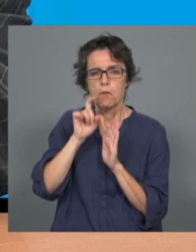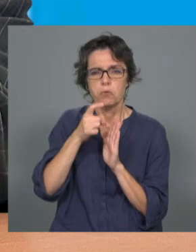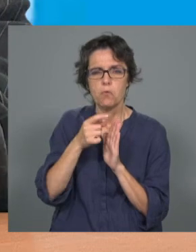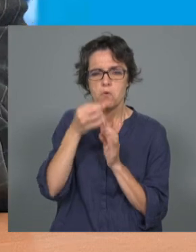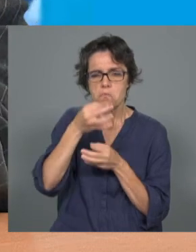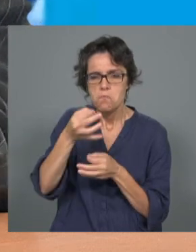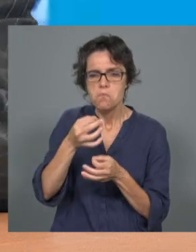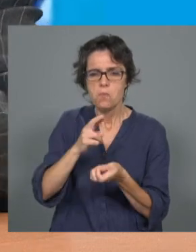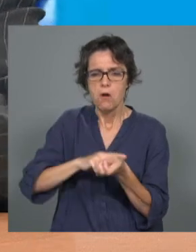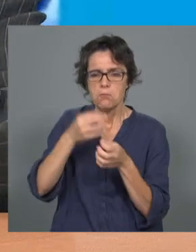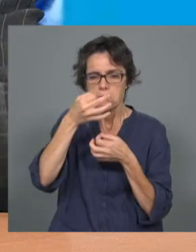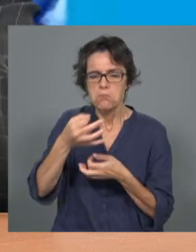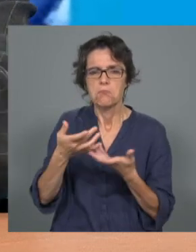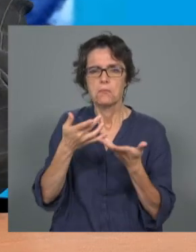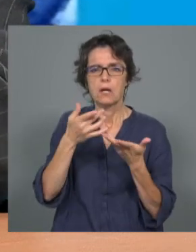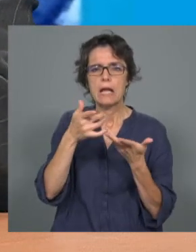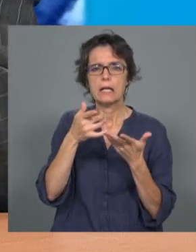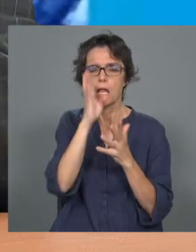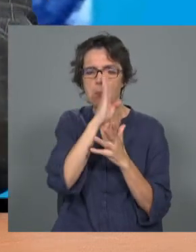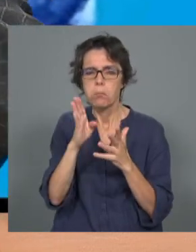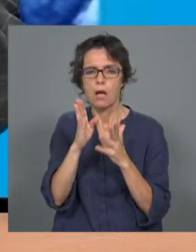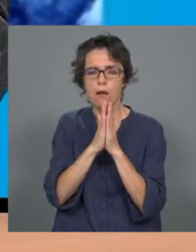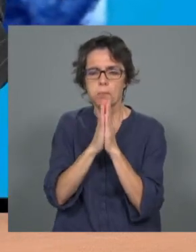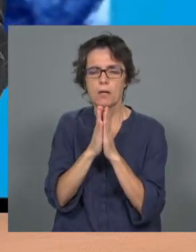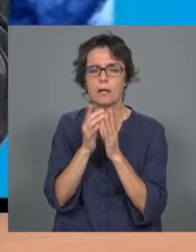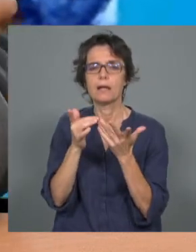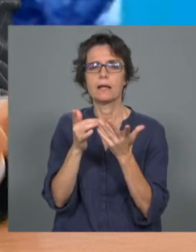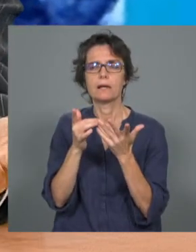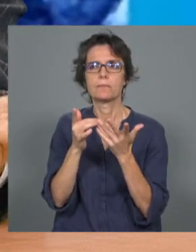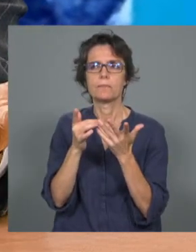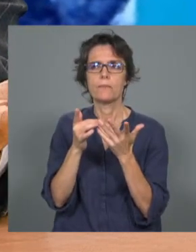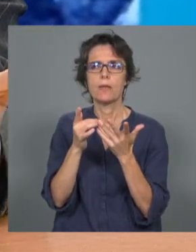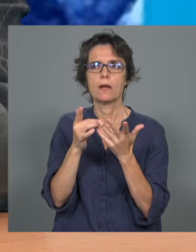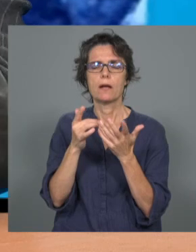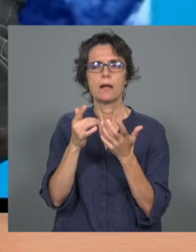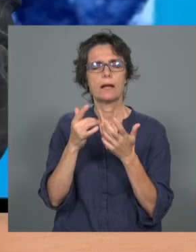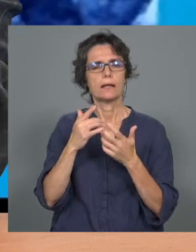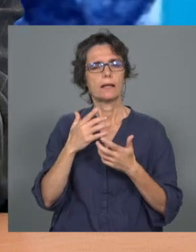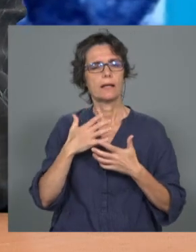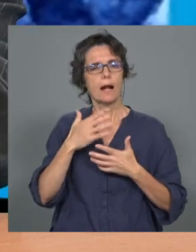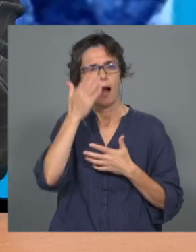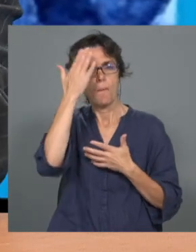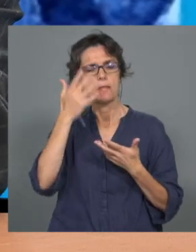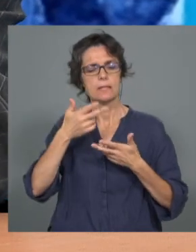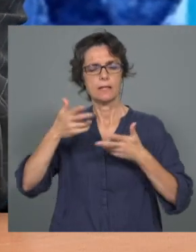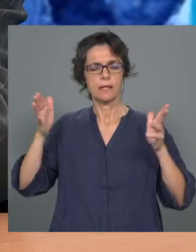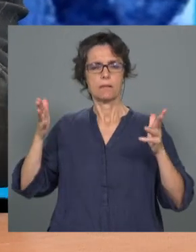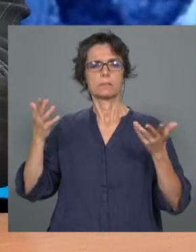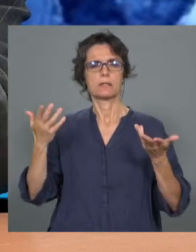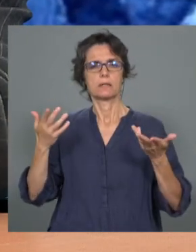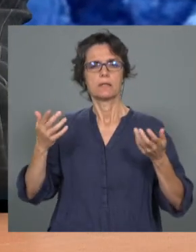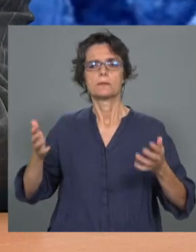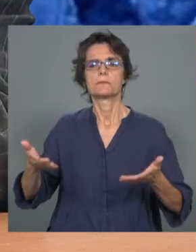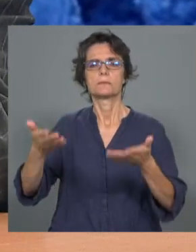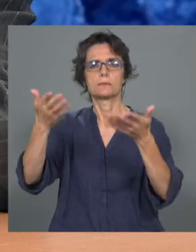ao ritualismo e que não é capaz de emprestar um bocadinho de ar fresco, de ar renovador, de ar libertador